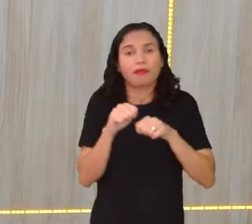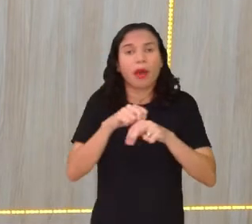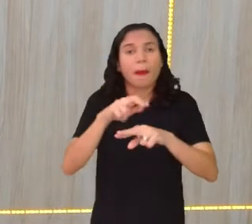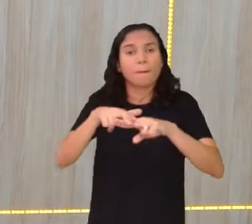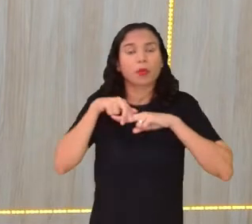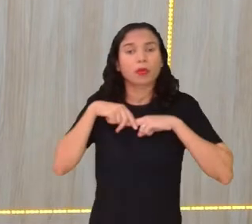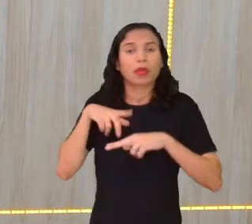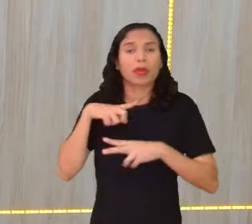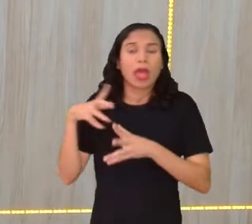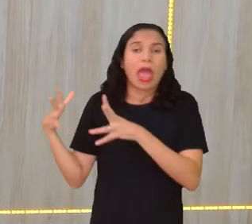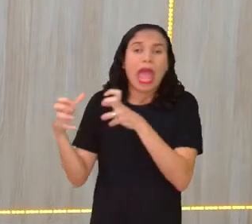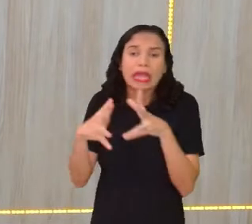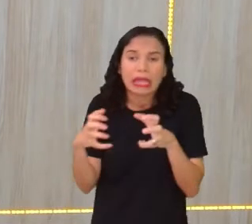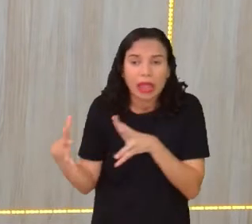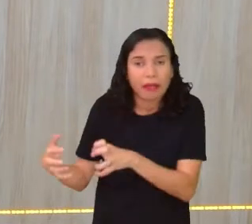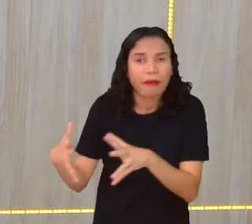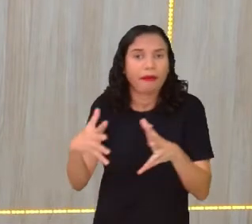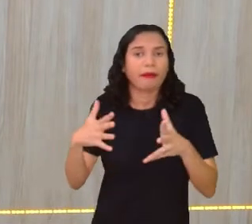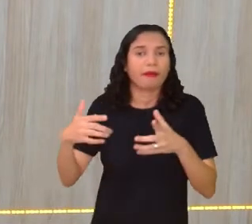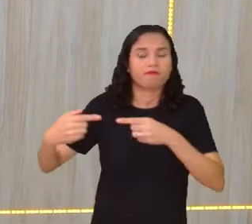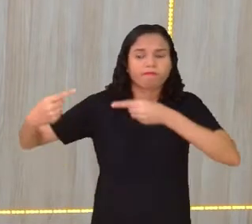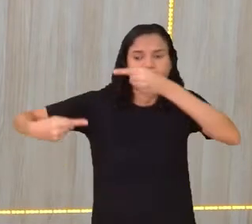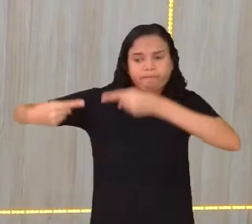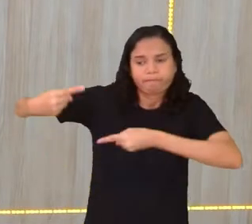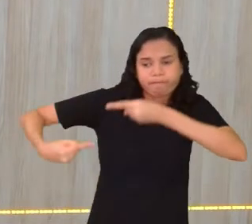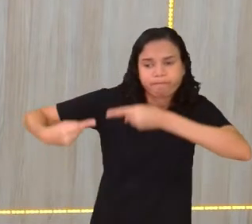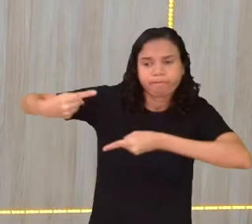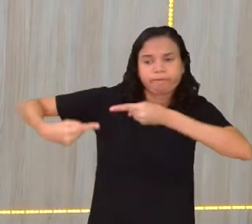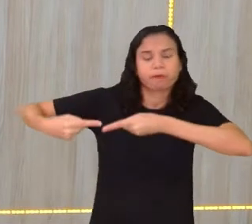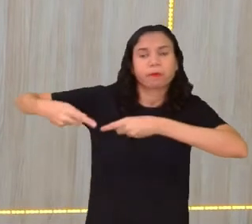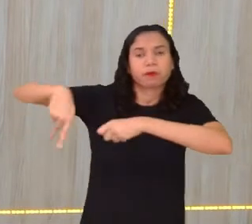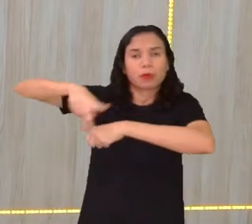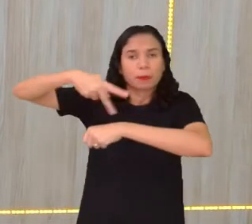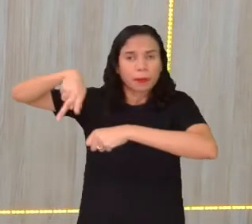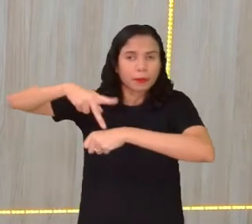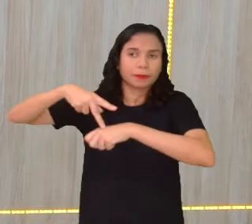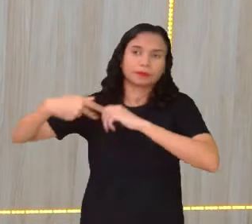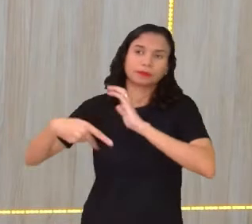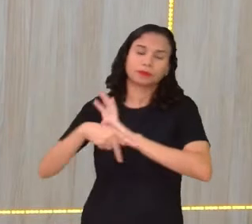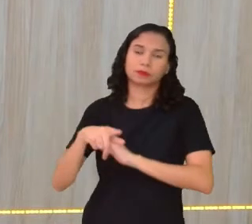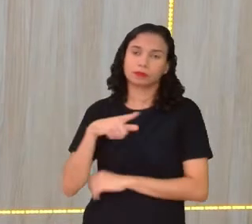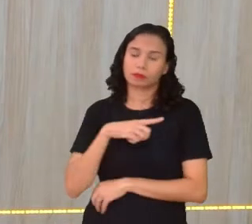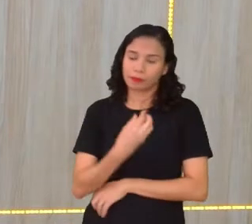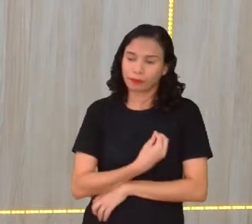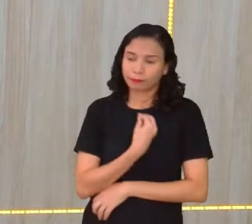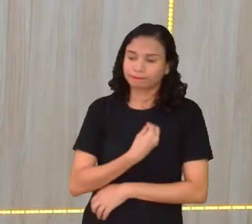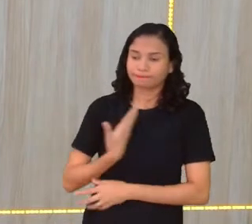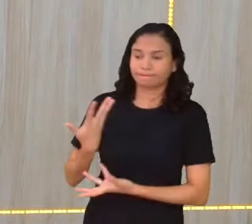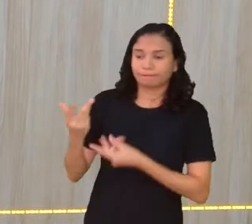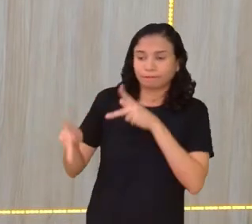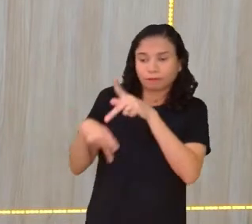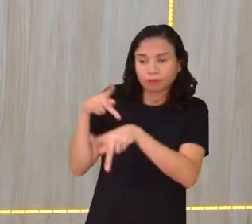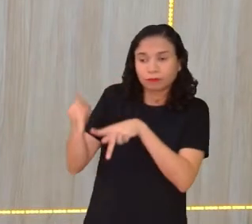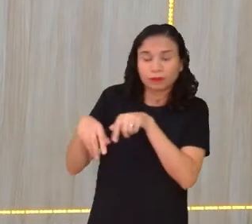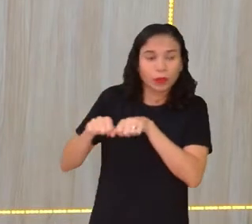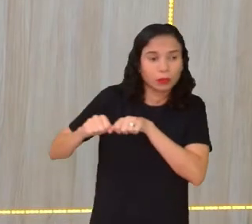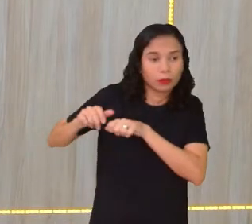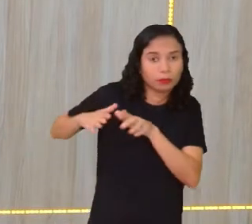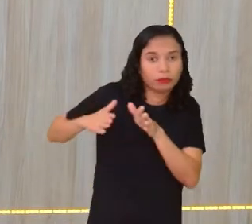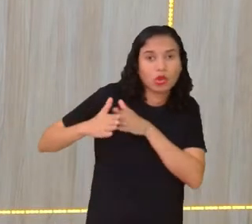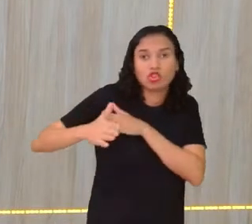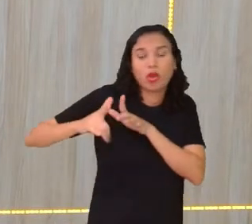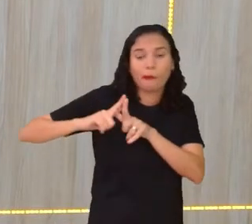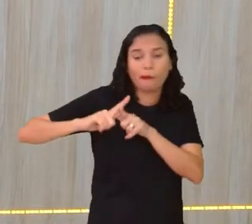pela questão da guerra, né, que leva a países, né, a terem, né, a sua população fugindo,